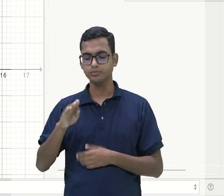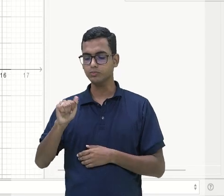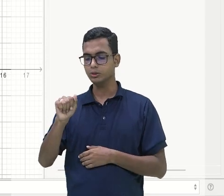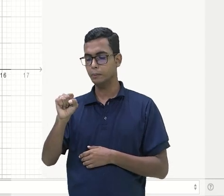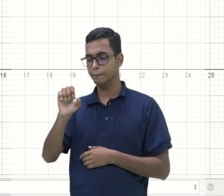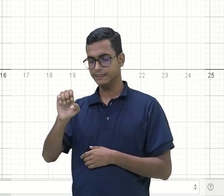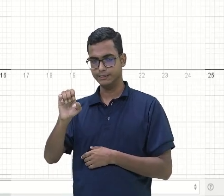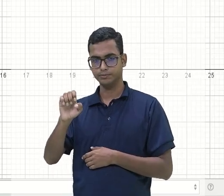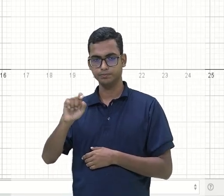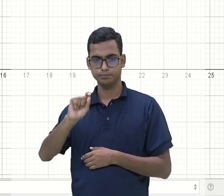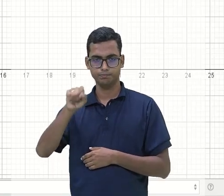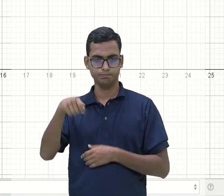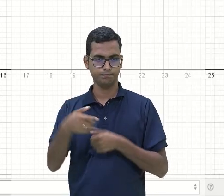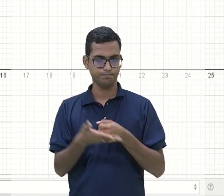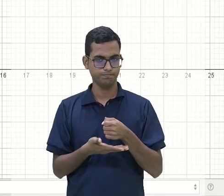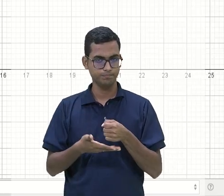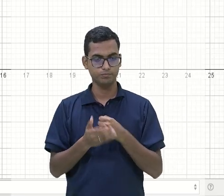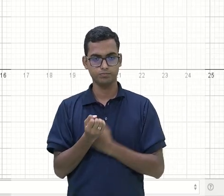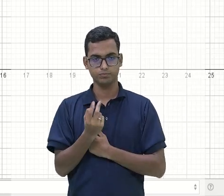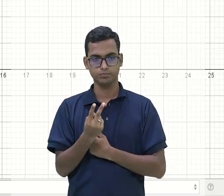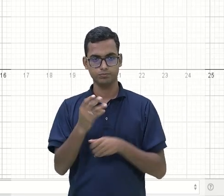gráfico?